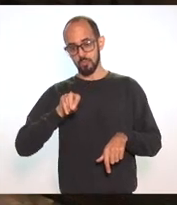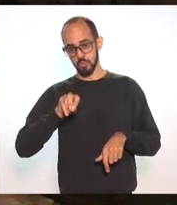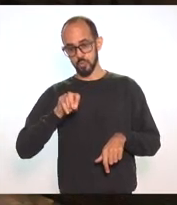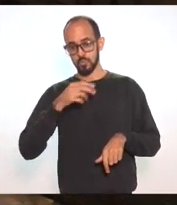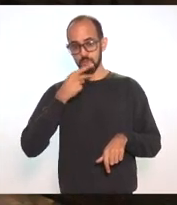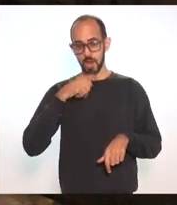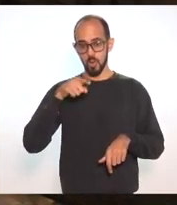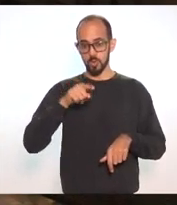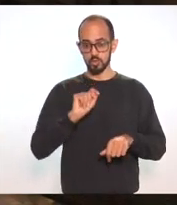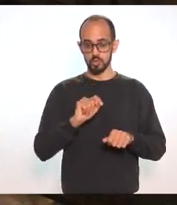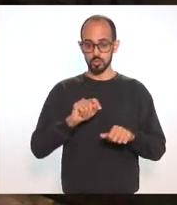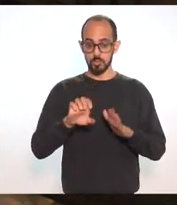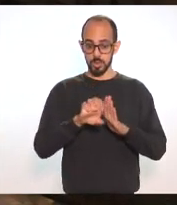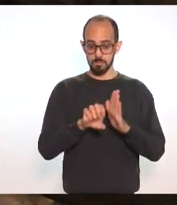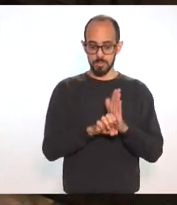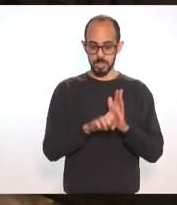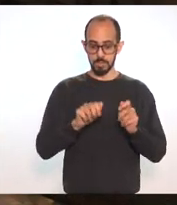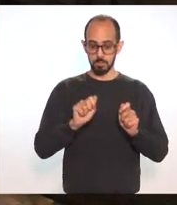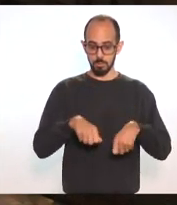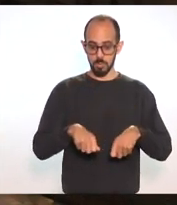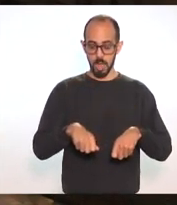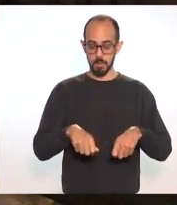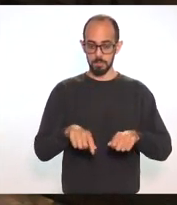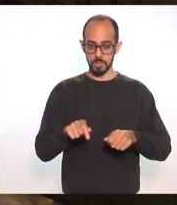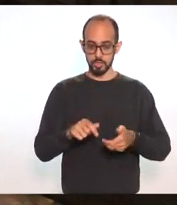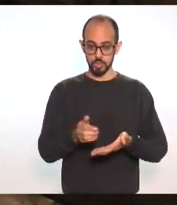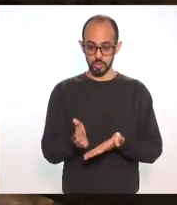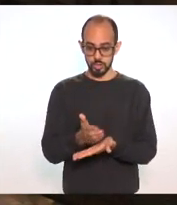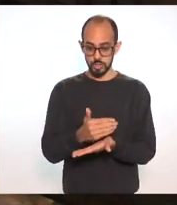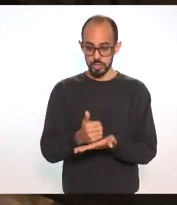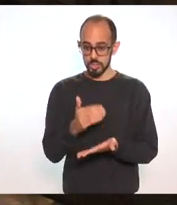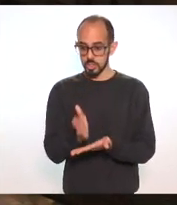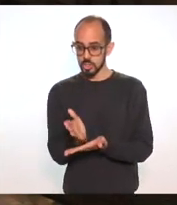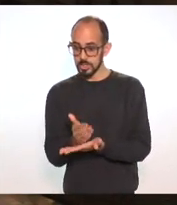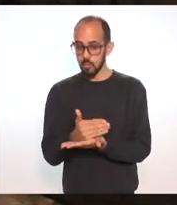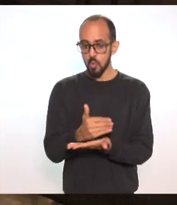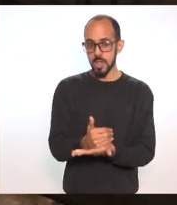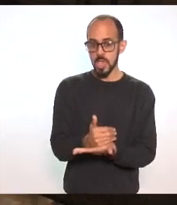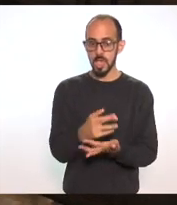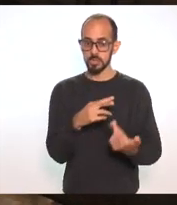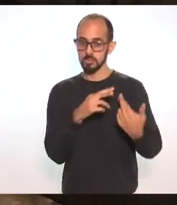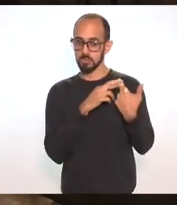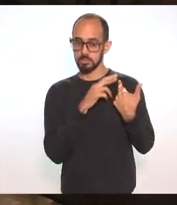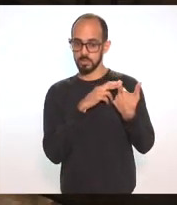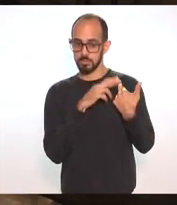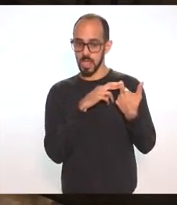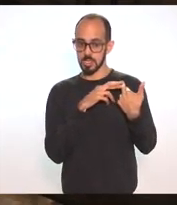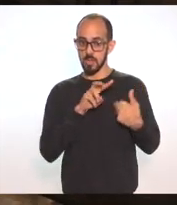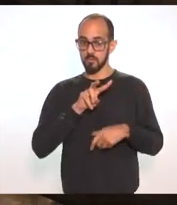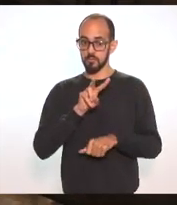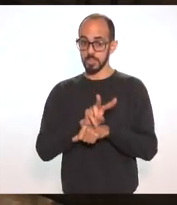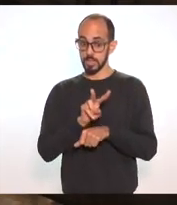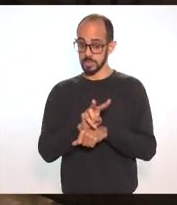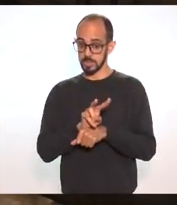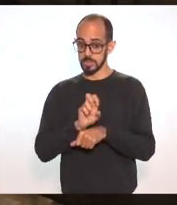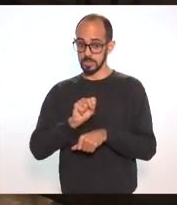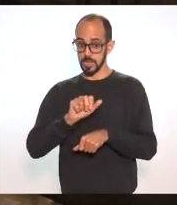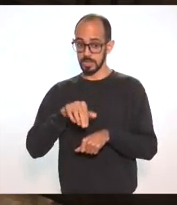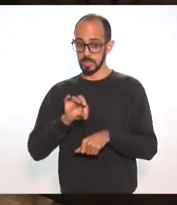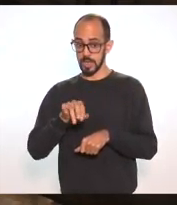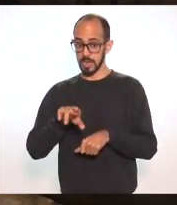diluir as responsabilidades, eu acho que a gente poderia envolver também, Flávio, deputado Márcio, além da Vigilância Sanitária, o